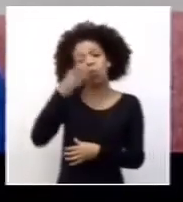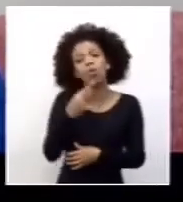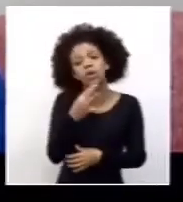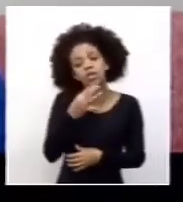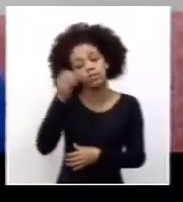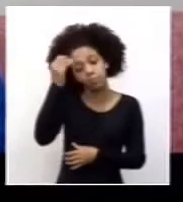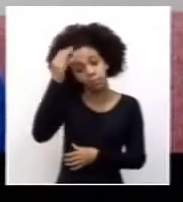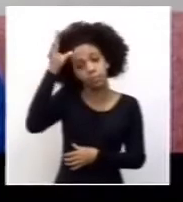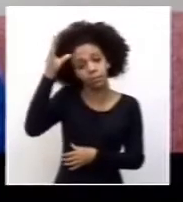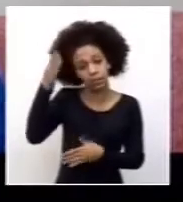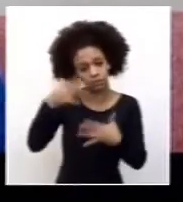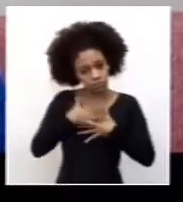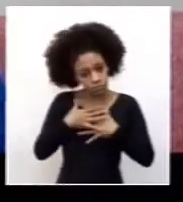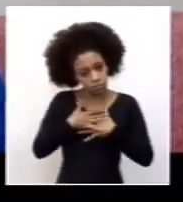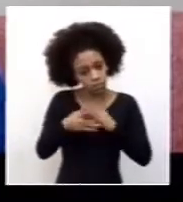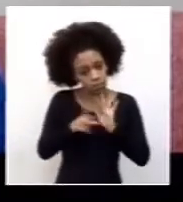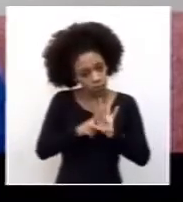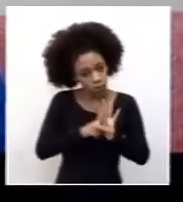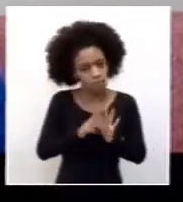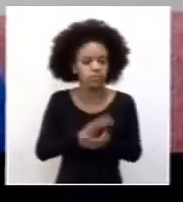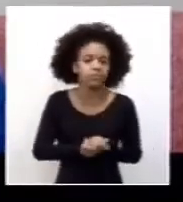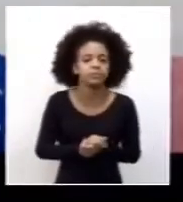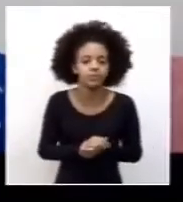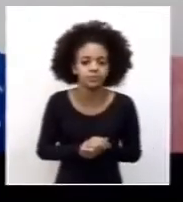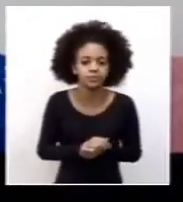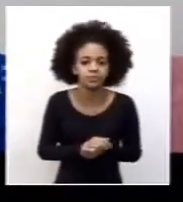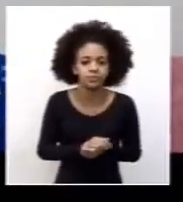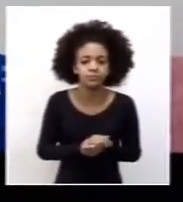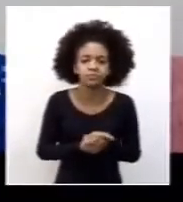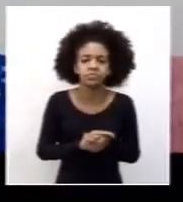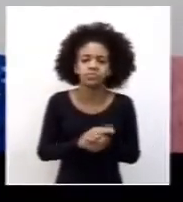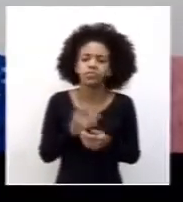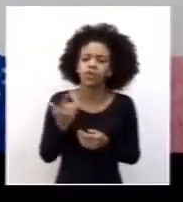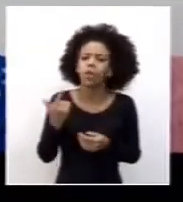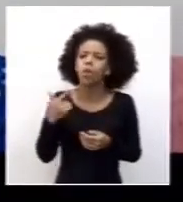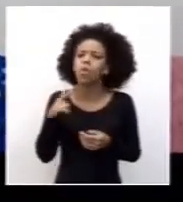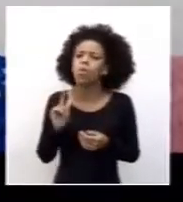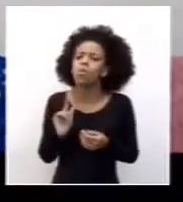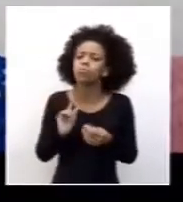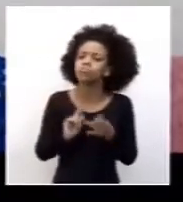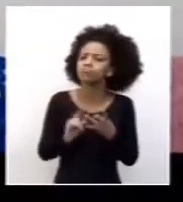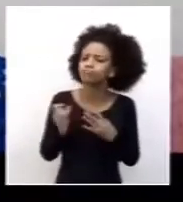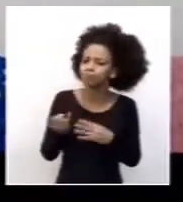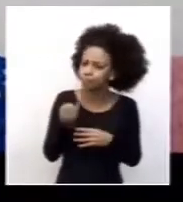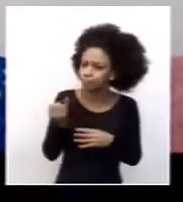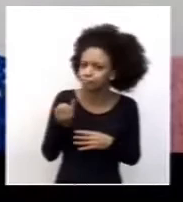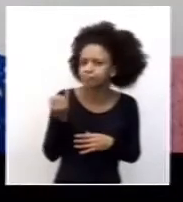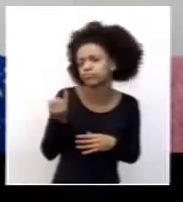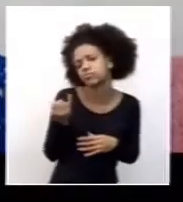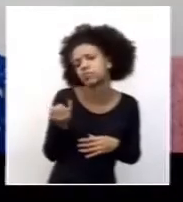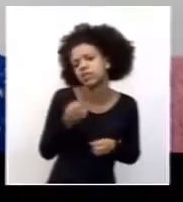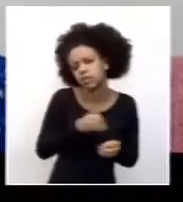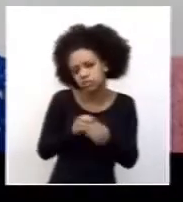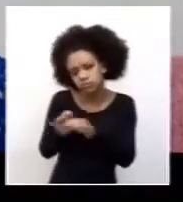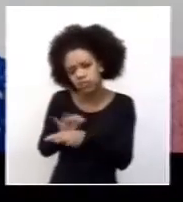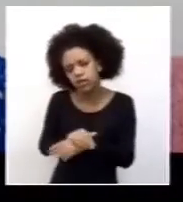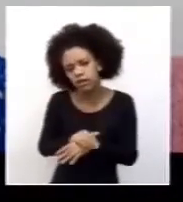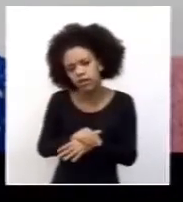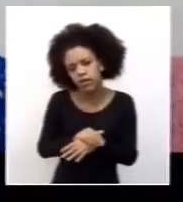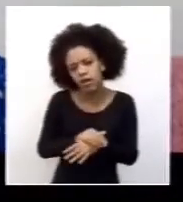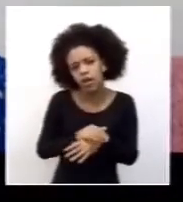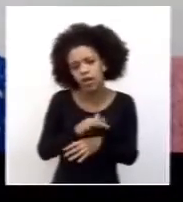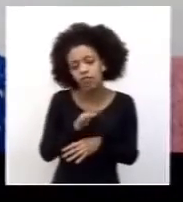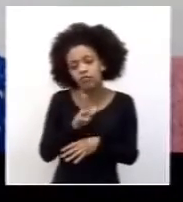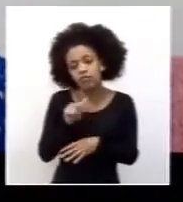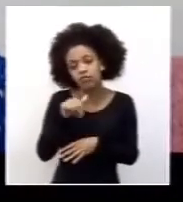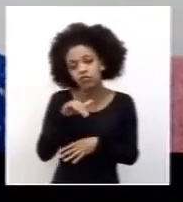usadas exclusivamente para fins educacionais. Uma outra dimensão importante no ambiente educacional é a dimensão